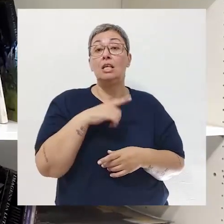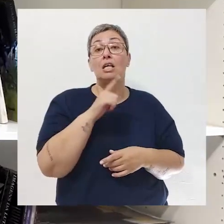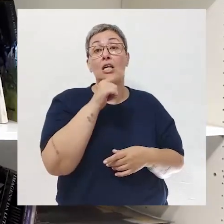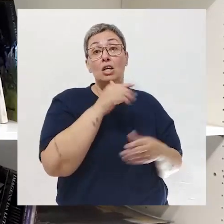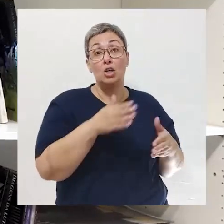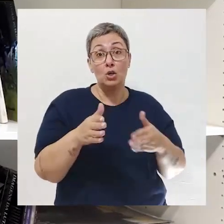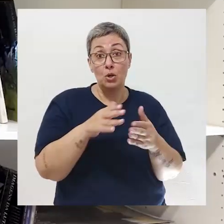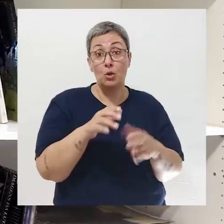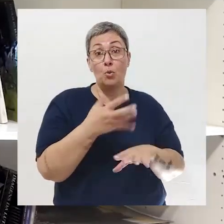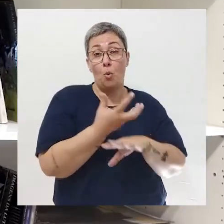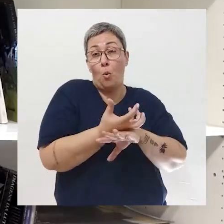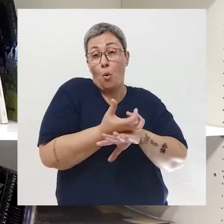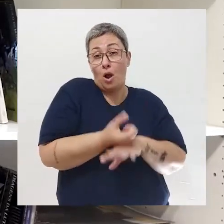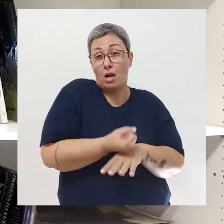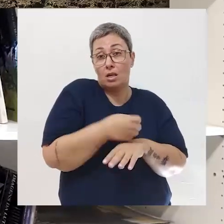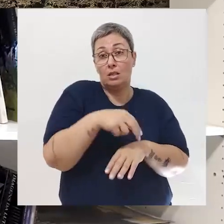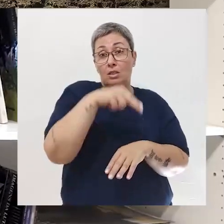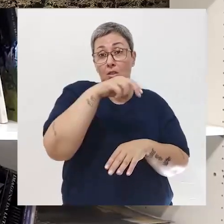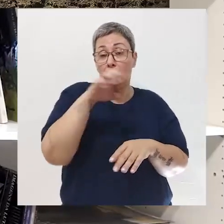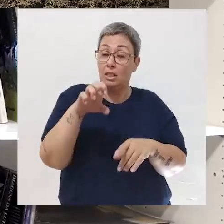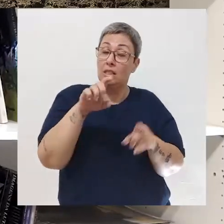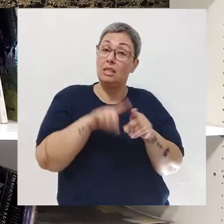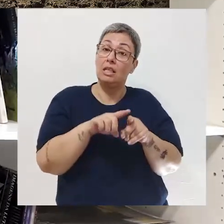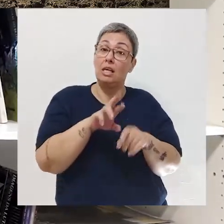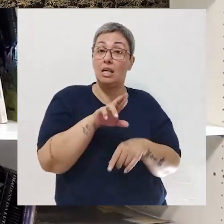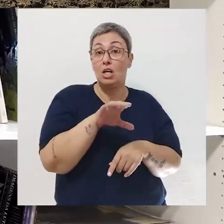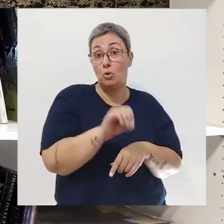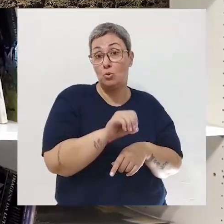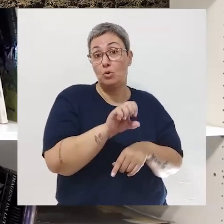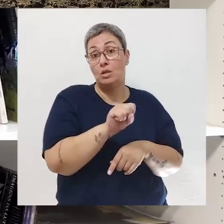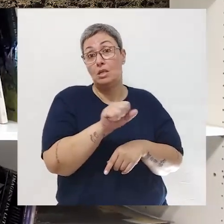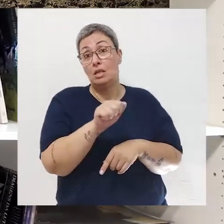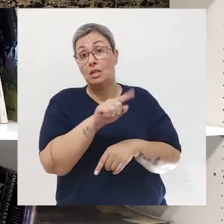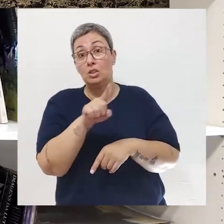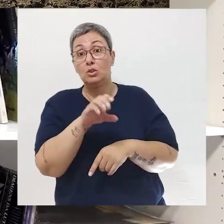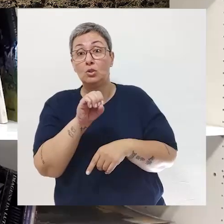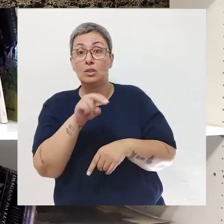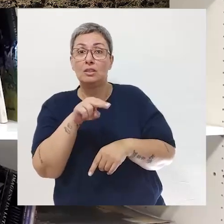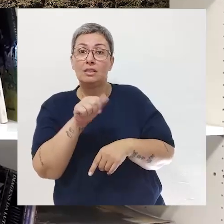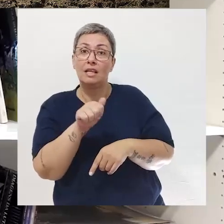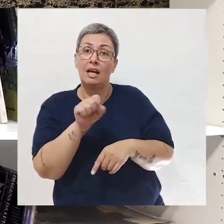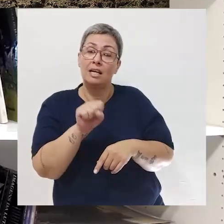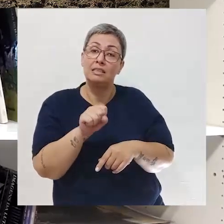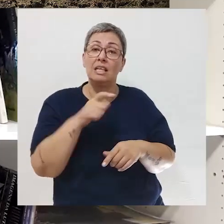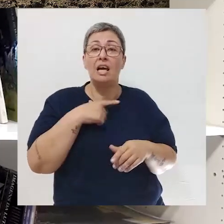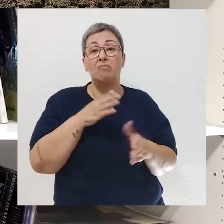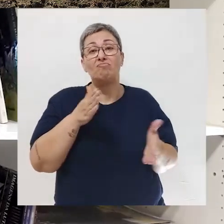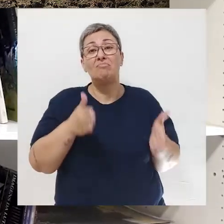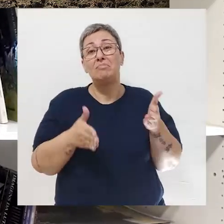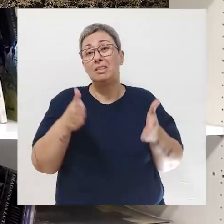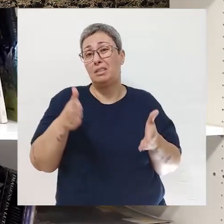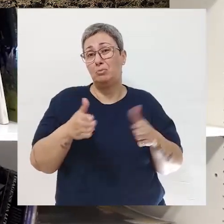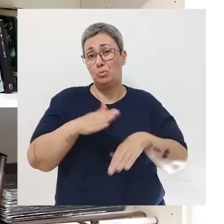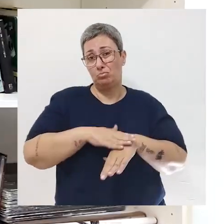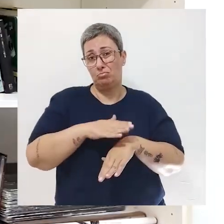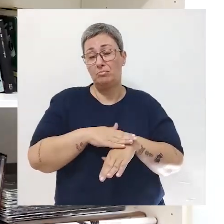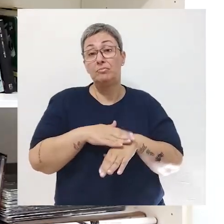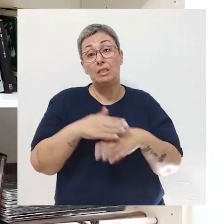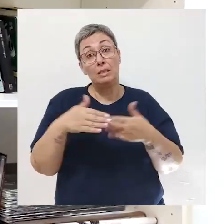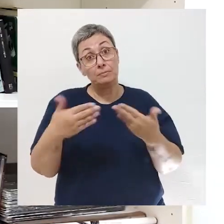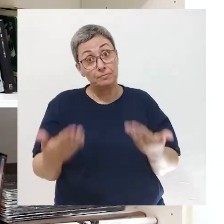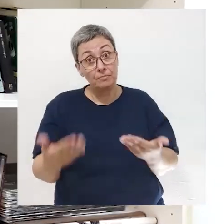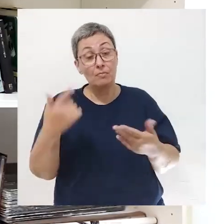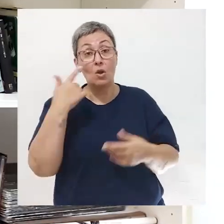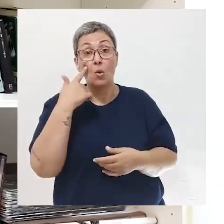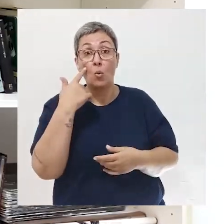sertão nordestino, que possuem rios sazonais. Sazonais quer dizer temporários. Pois é,